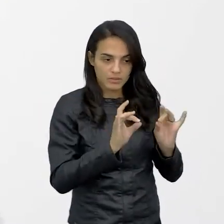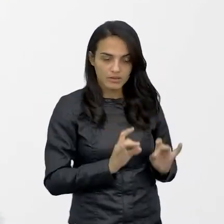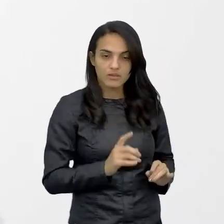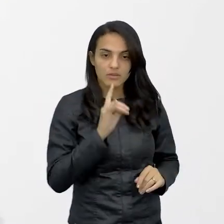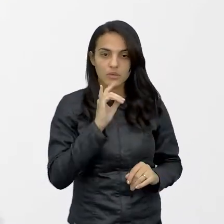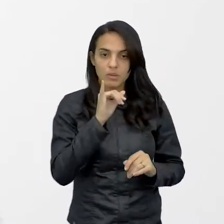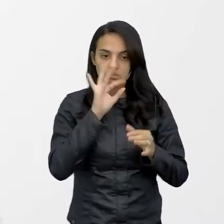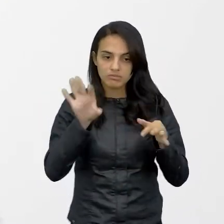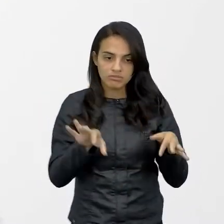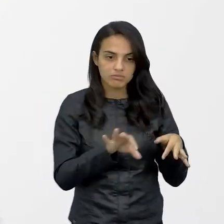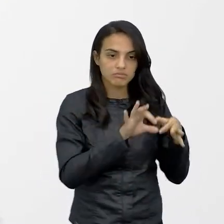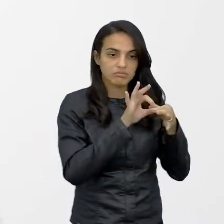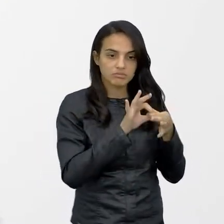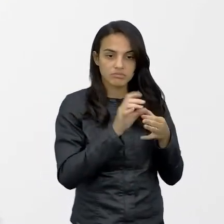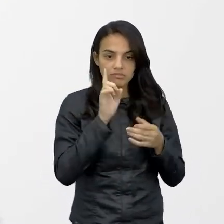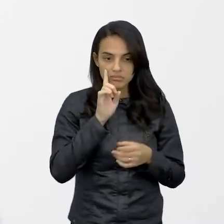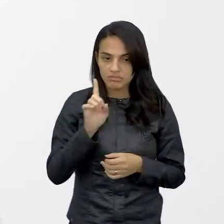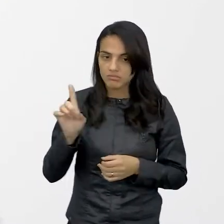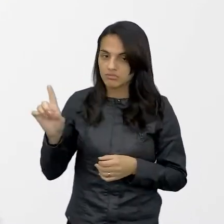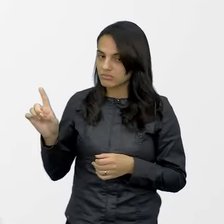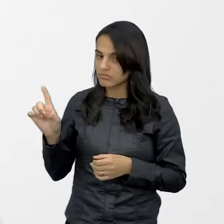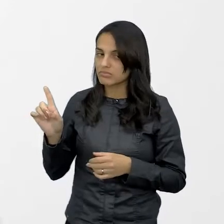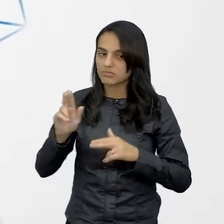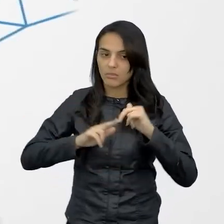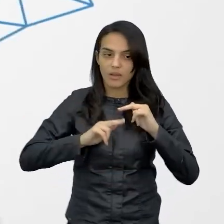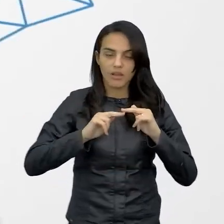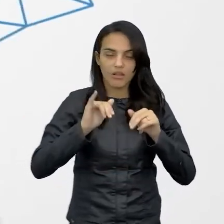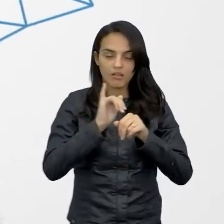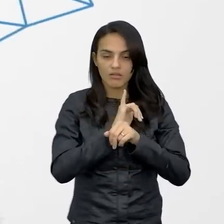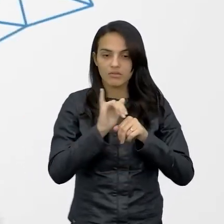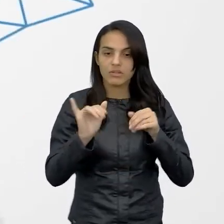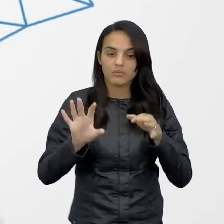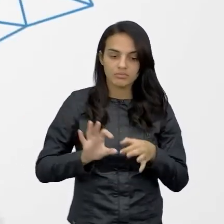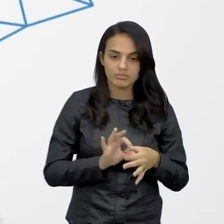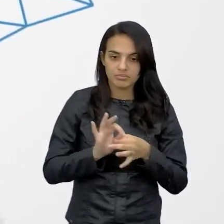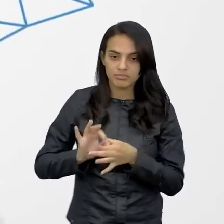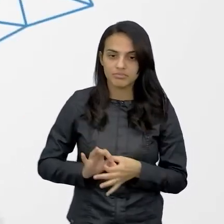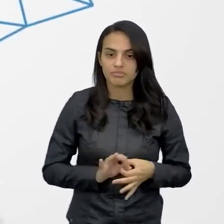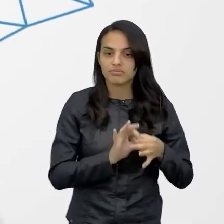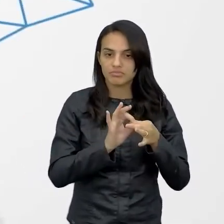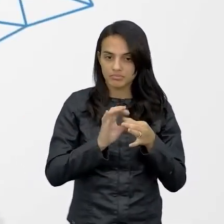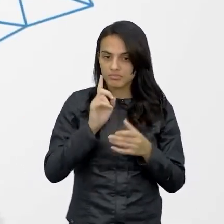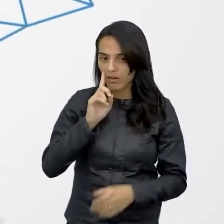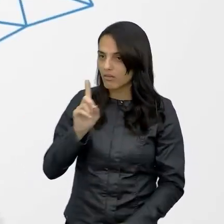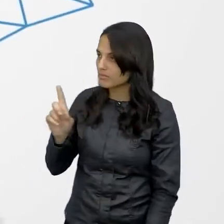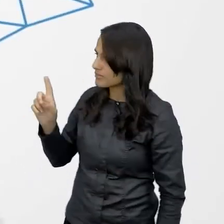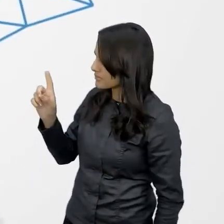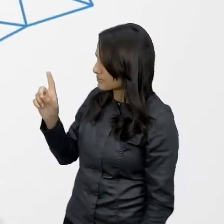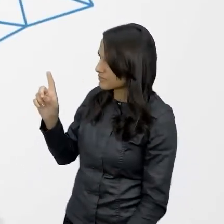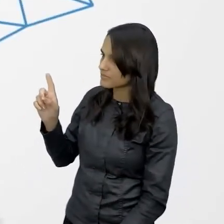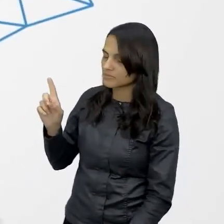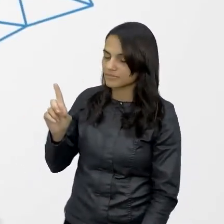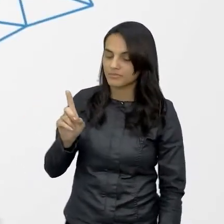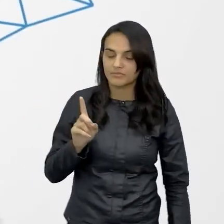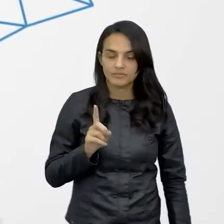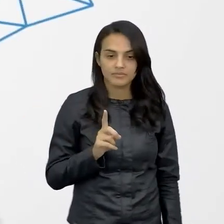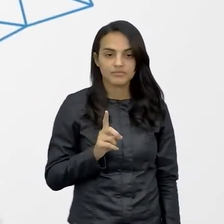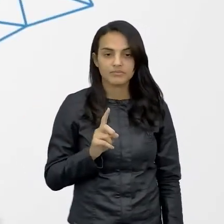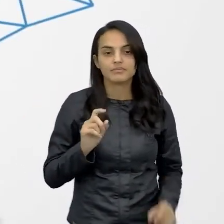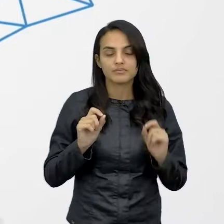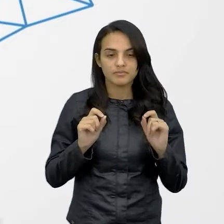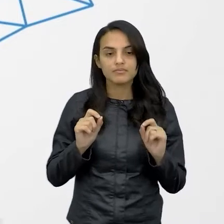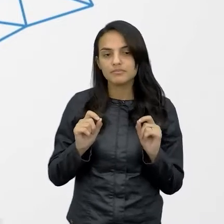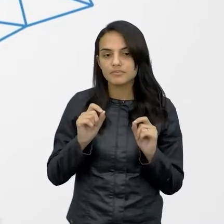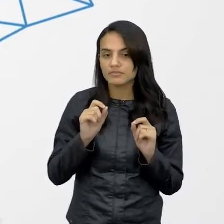simplesmente um conjunto de partes chamadas de elementos e um conjunto de conexões entre essas partes, chamadas de relações. Essas